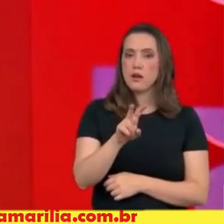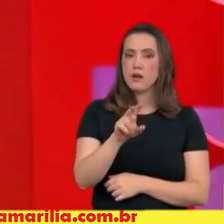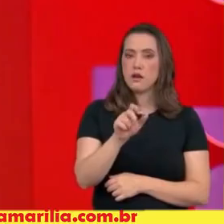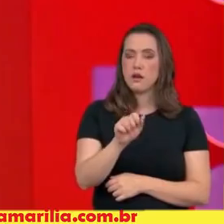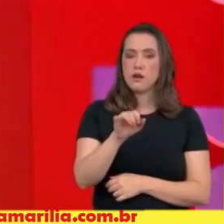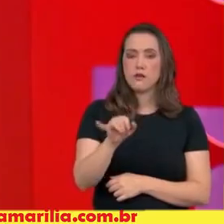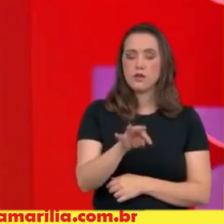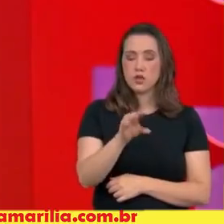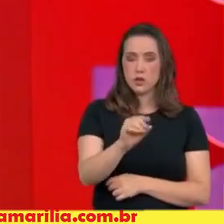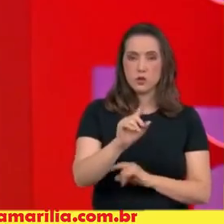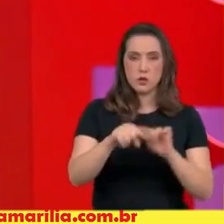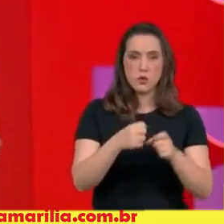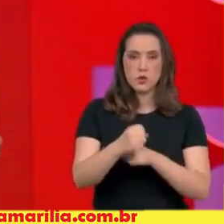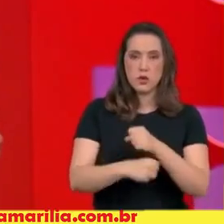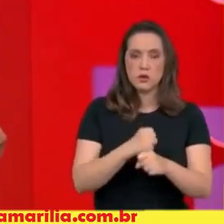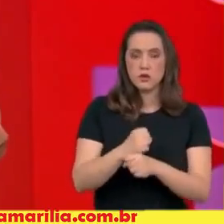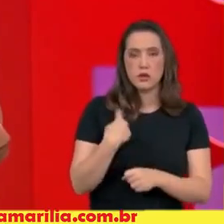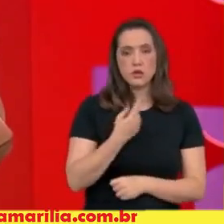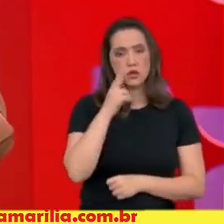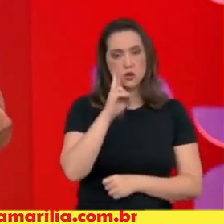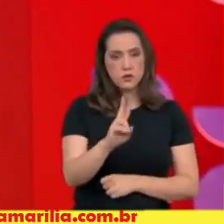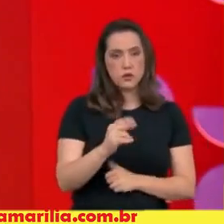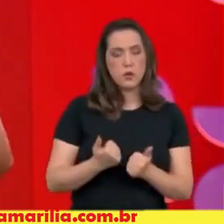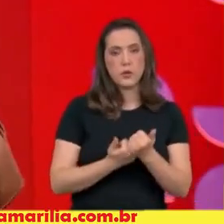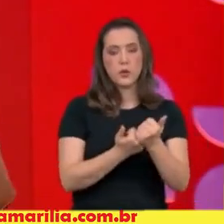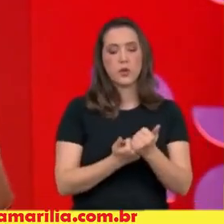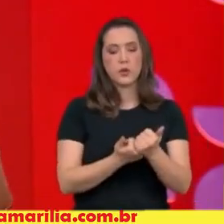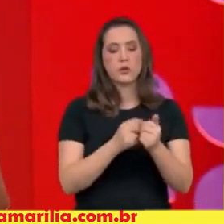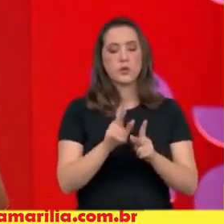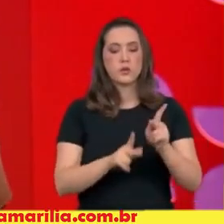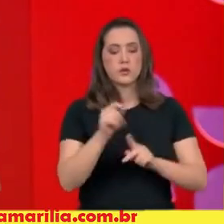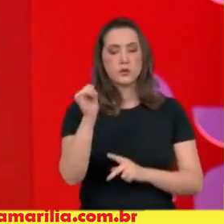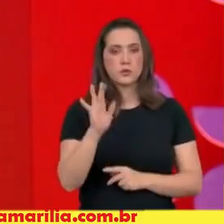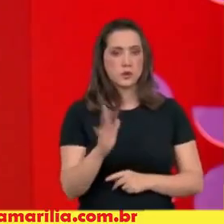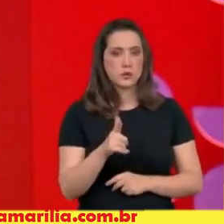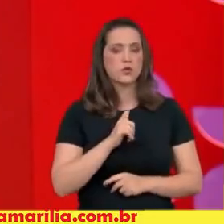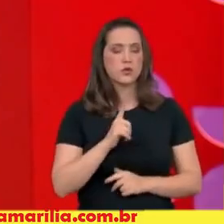anos depois, a Lava Jato tinha um apoio, vamos lembrar, absurdo da população brasileira,